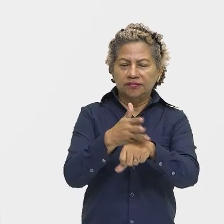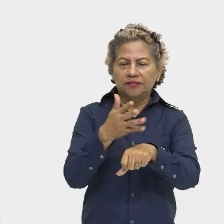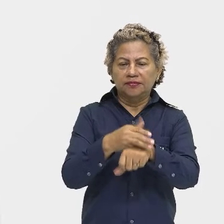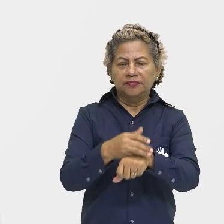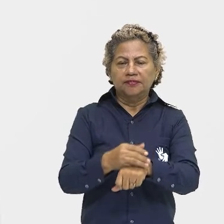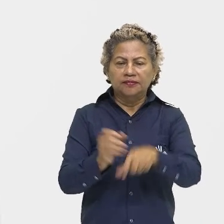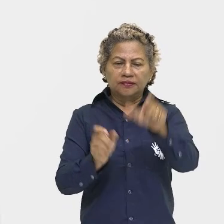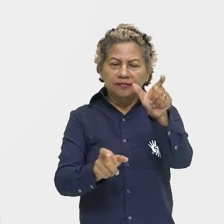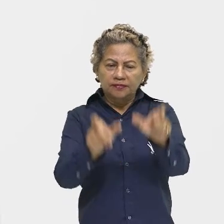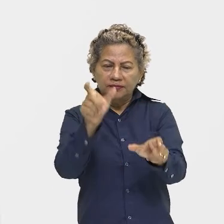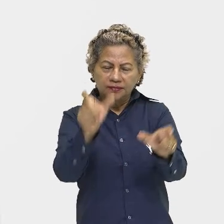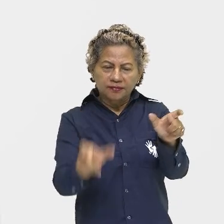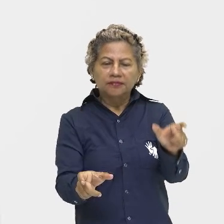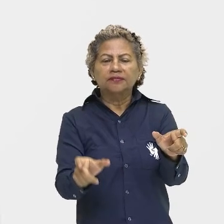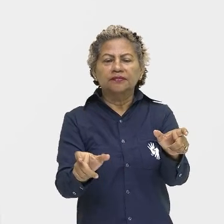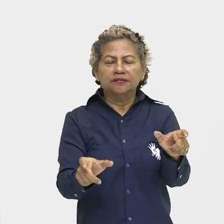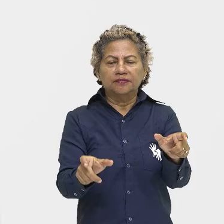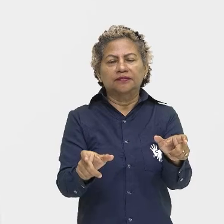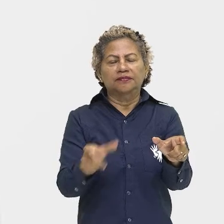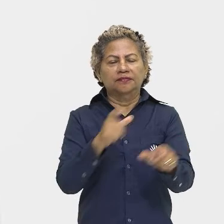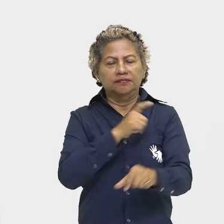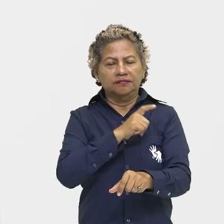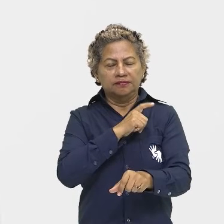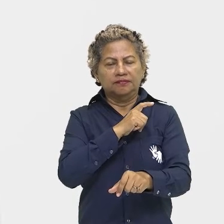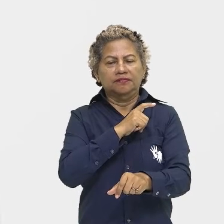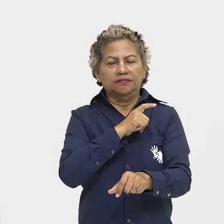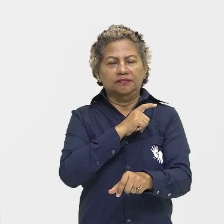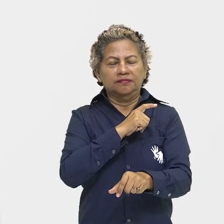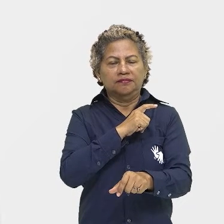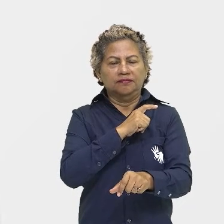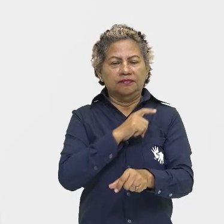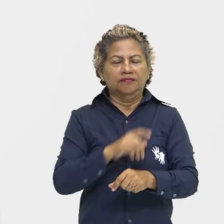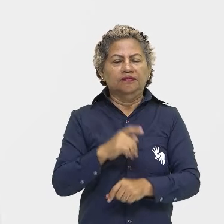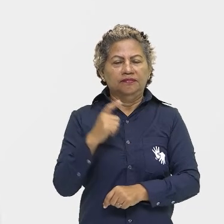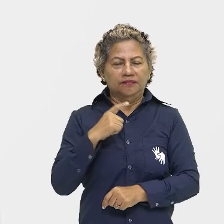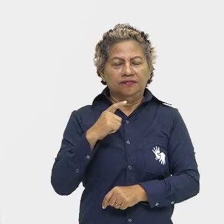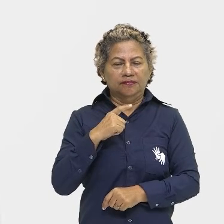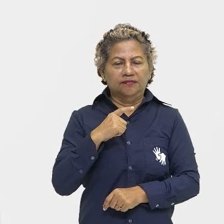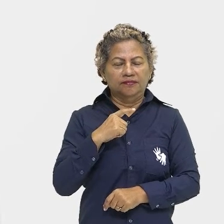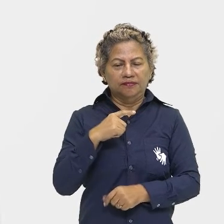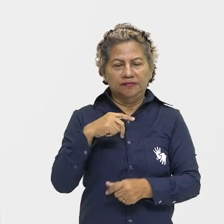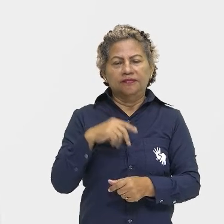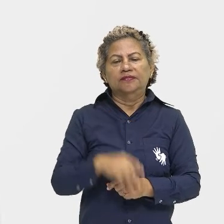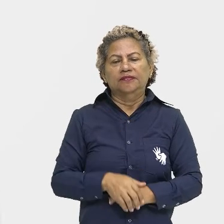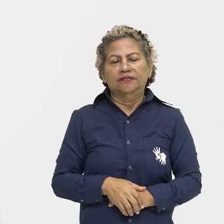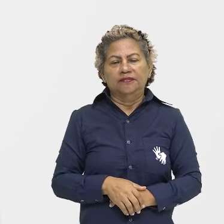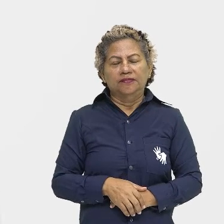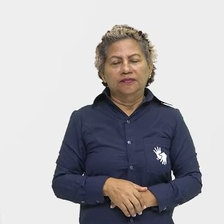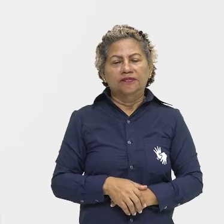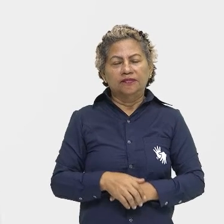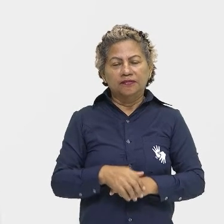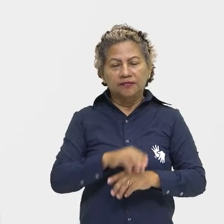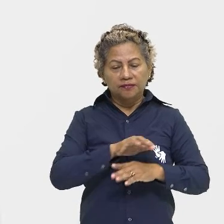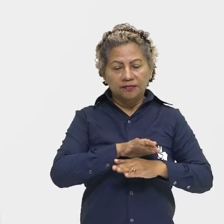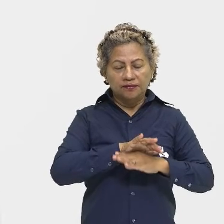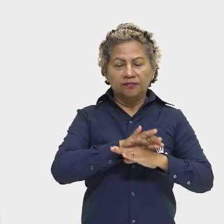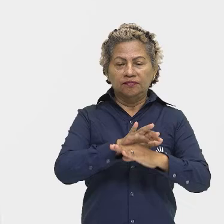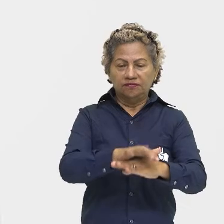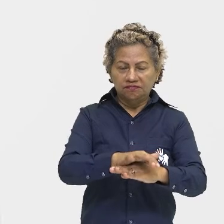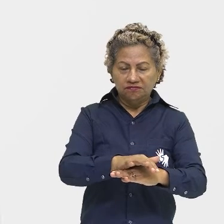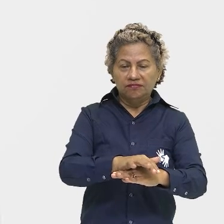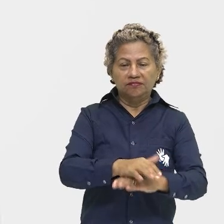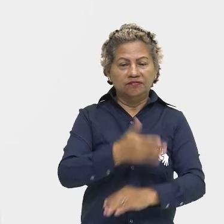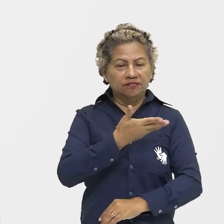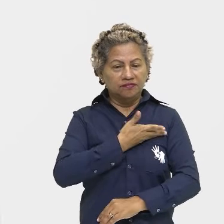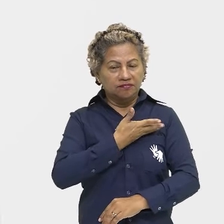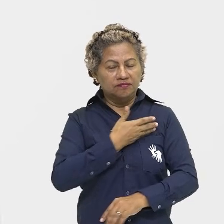pessoa permanece numa determinada postura e recebe uma força externa, com a ajuda de companheiro ou com